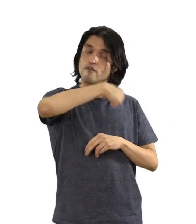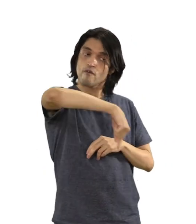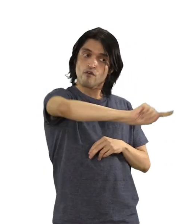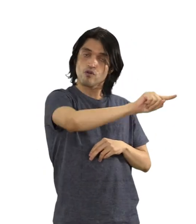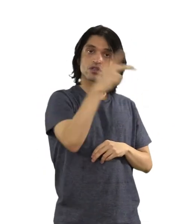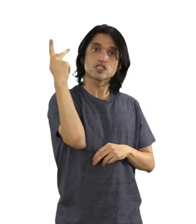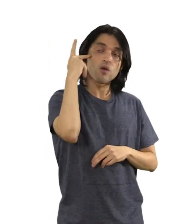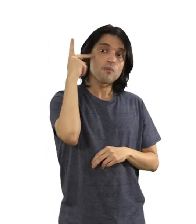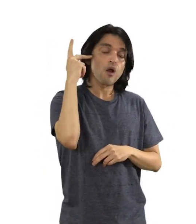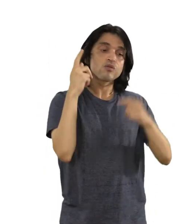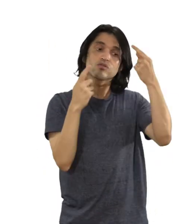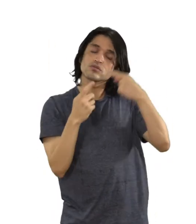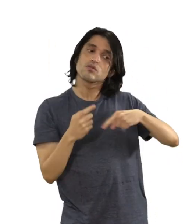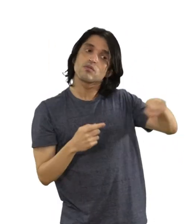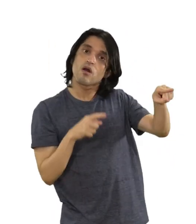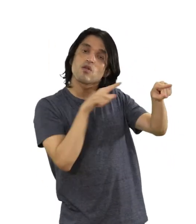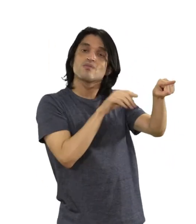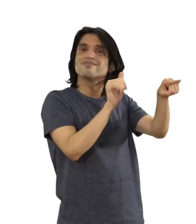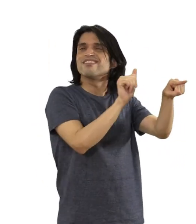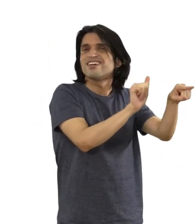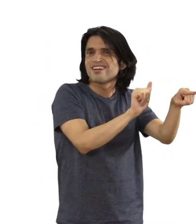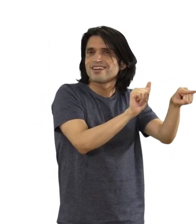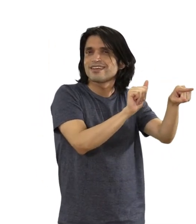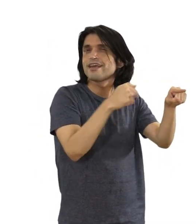a. Eu vou a que lugar?